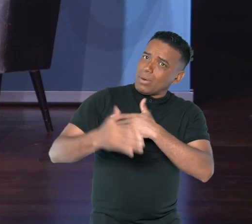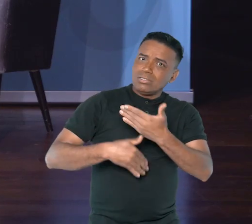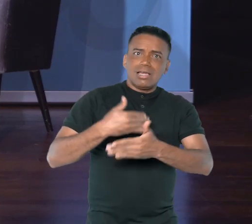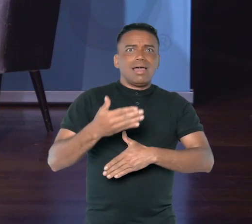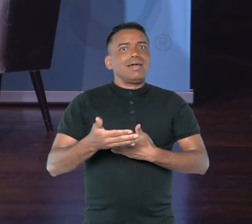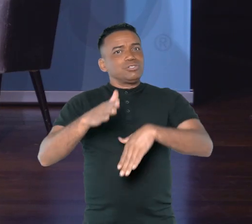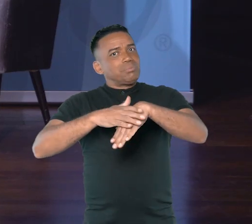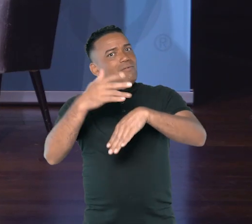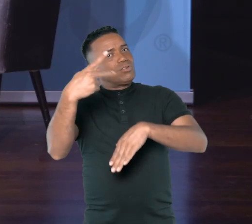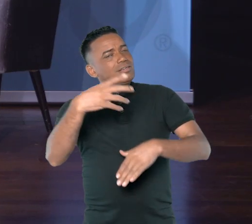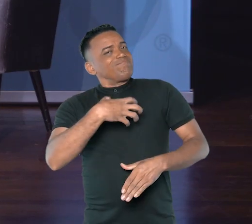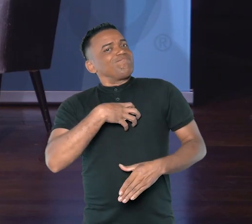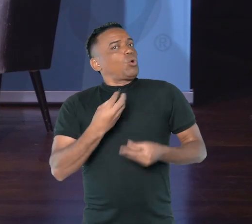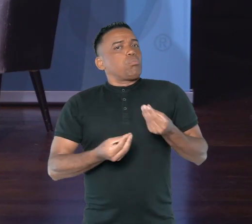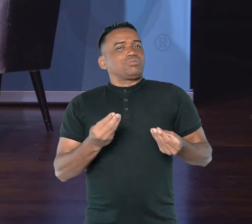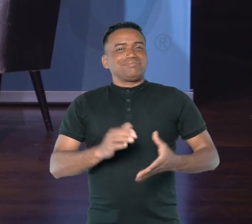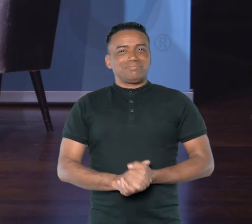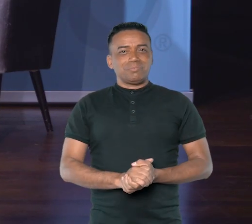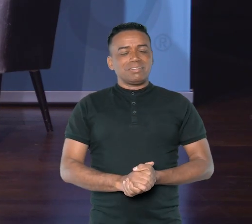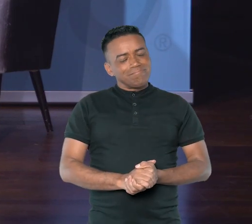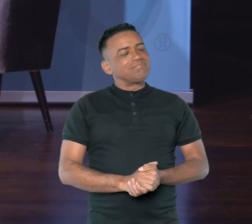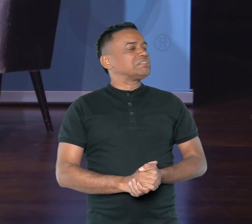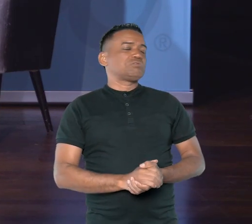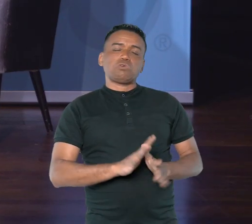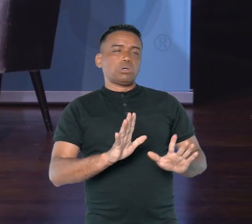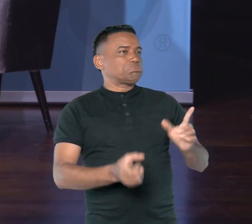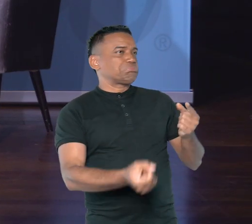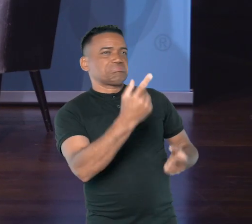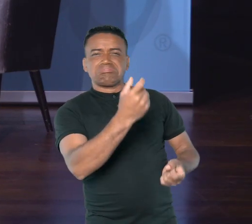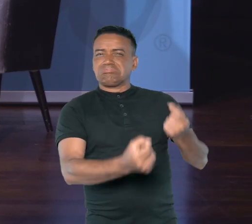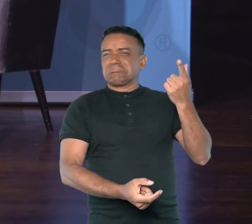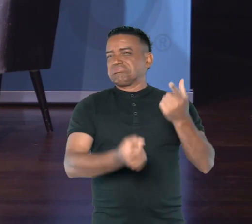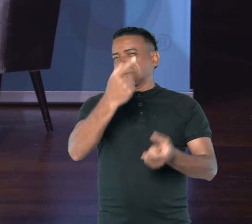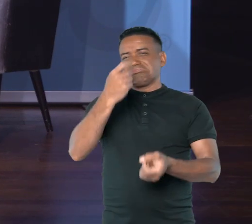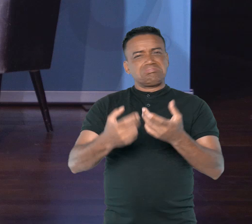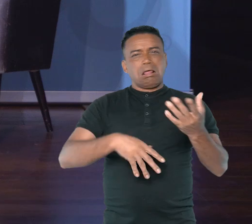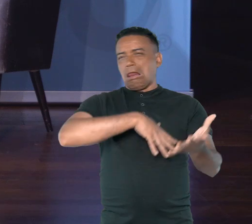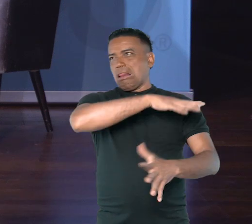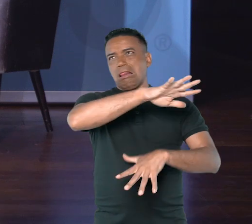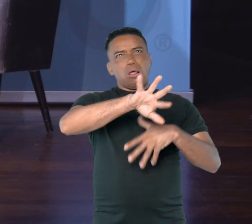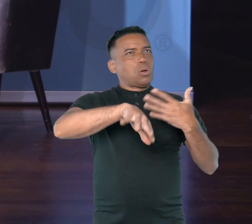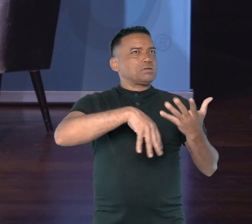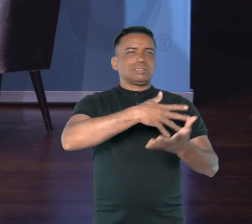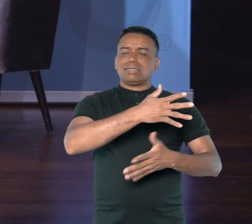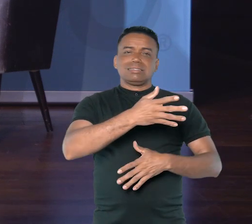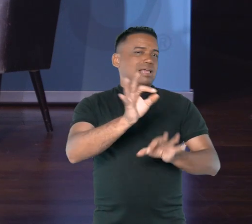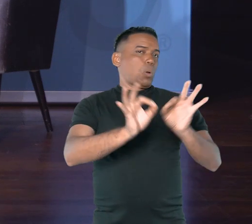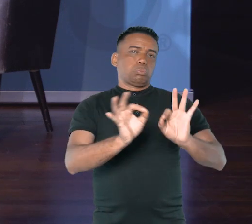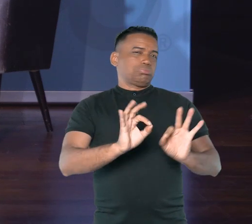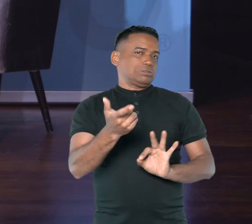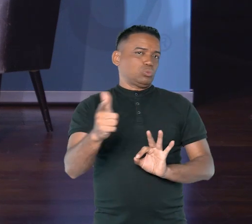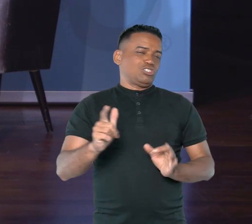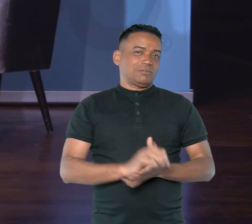também para você, né? Bem aleatório, bem desorganizado, assim, bem caótico. Eu